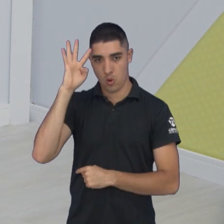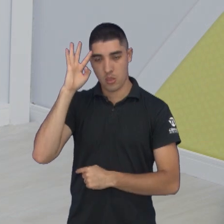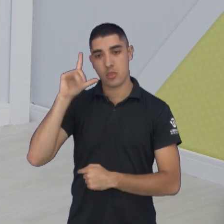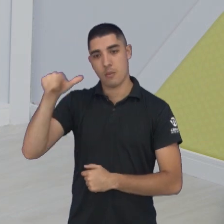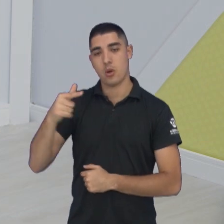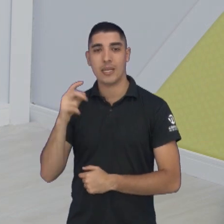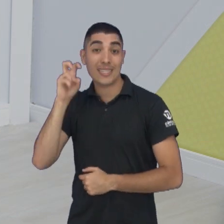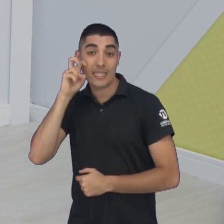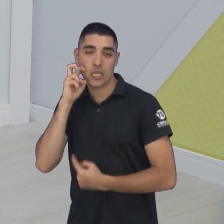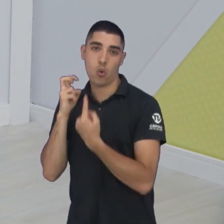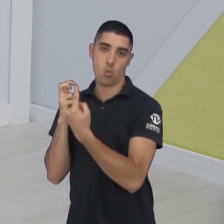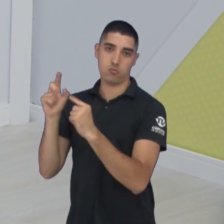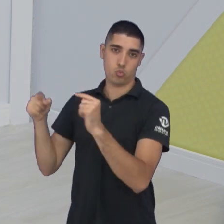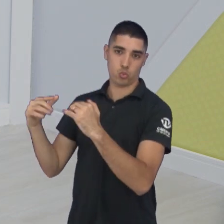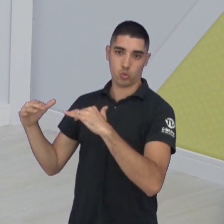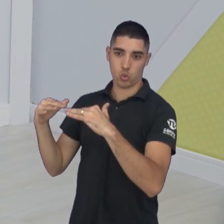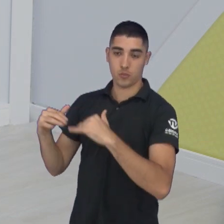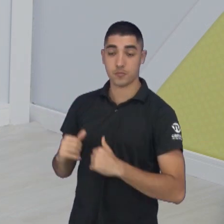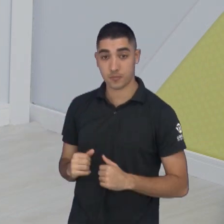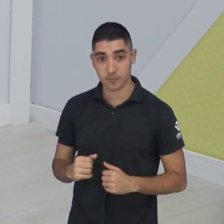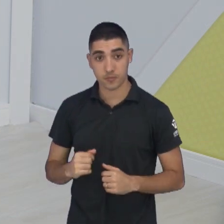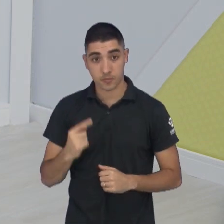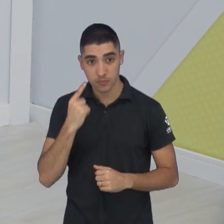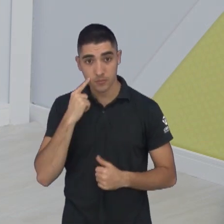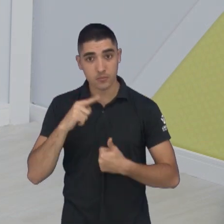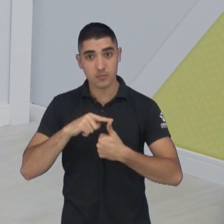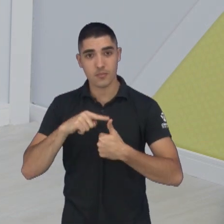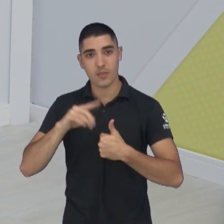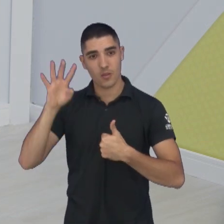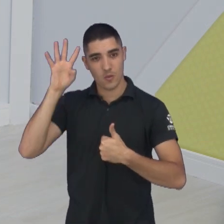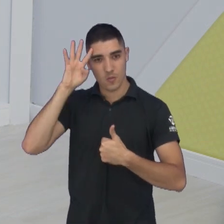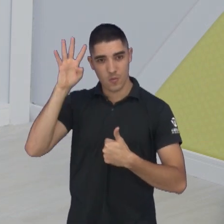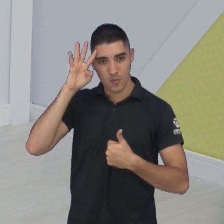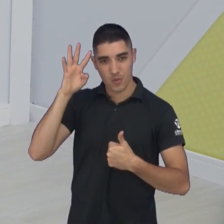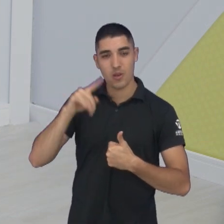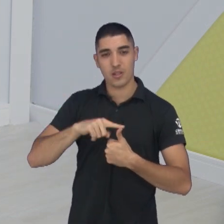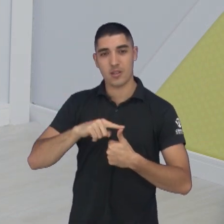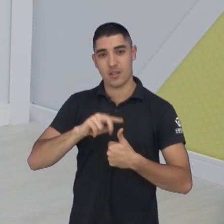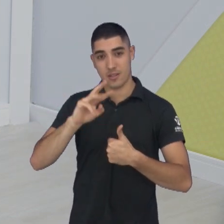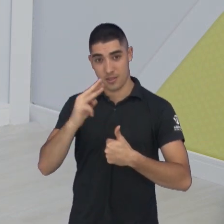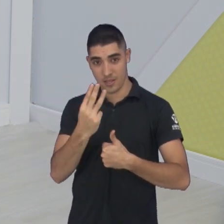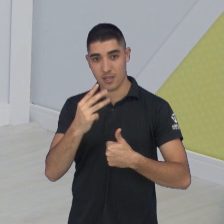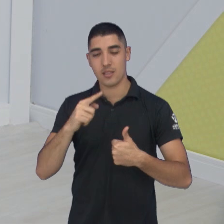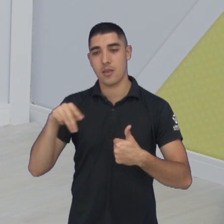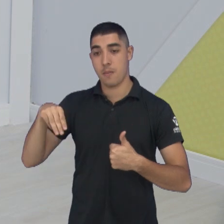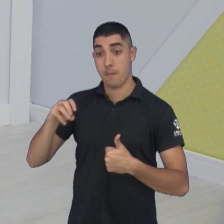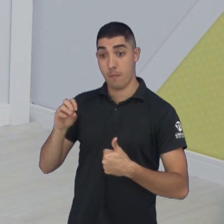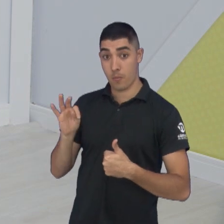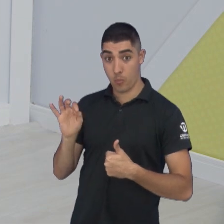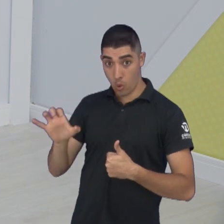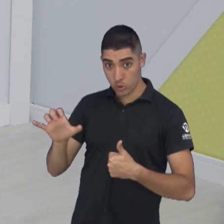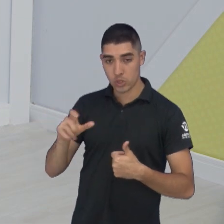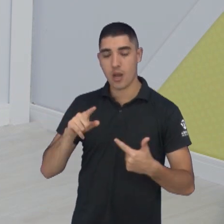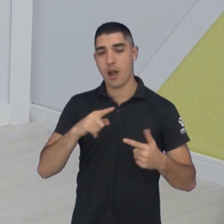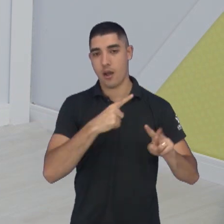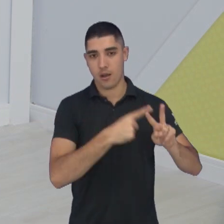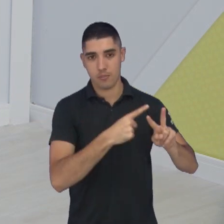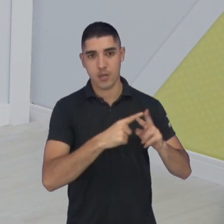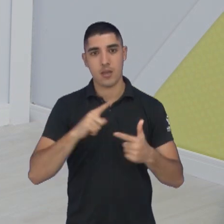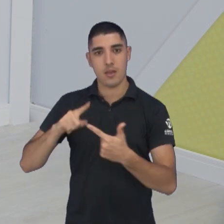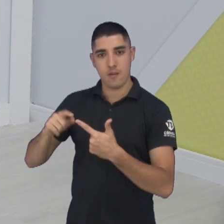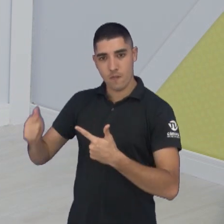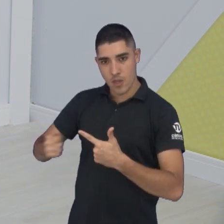Esse último jogo aqui a gente vai fazer quinta-feira, viu, Beth? Quarta-feira, tem às 15 horas, tem Monte Azul e Capivariano, 19 horas Ferroviária e